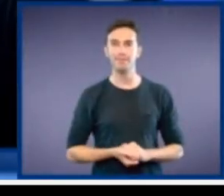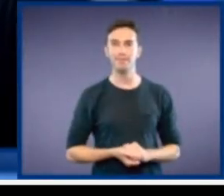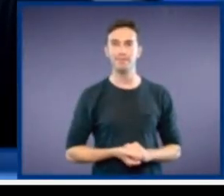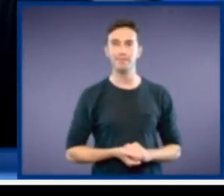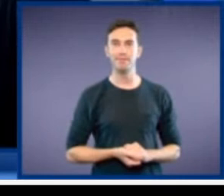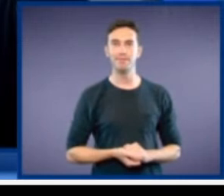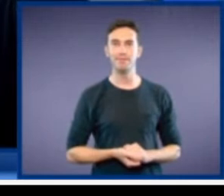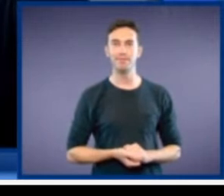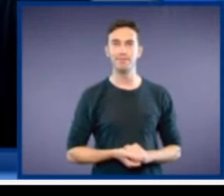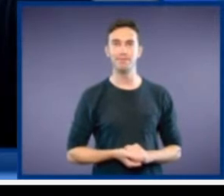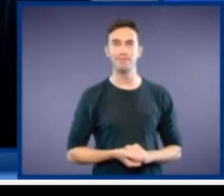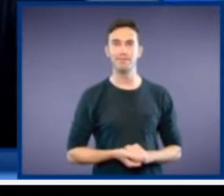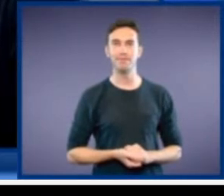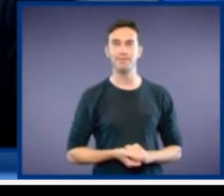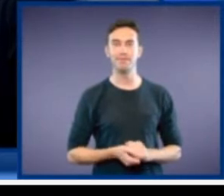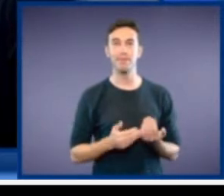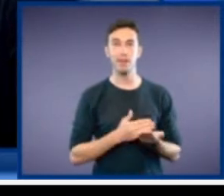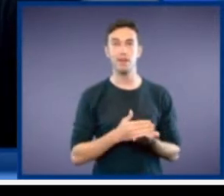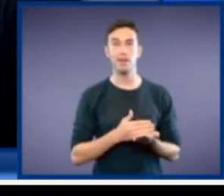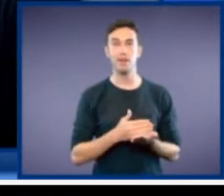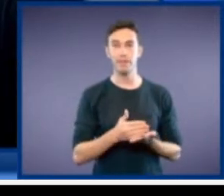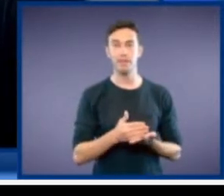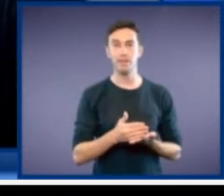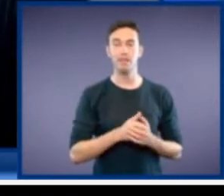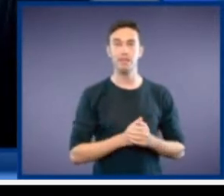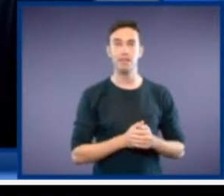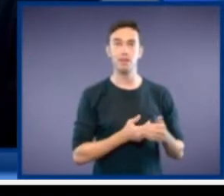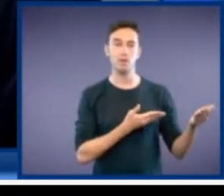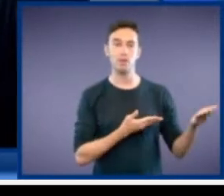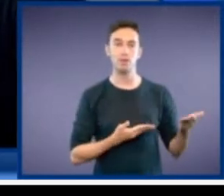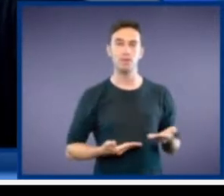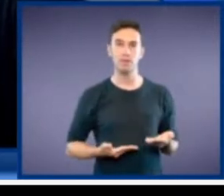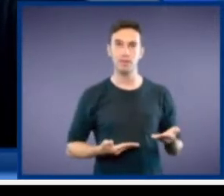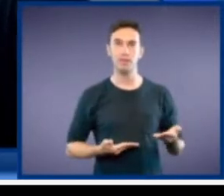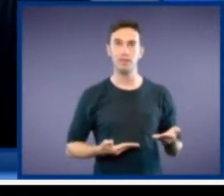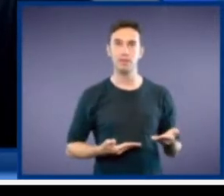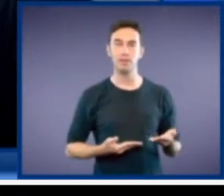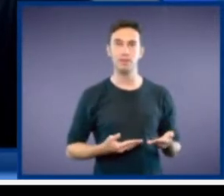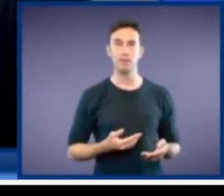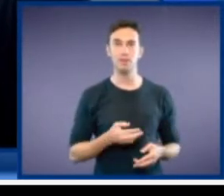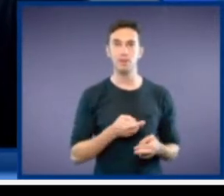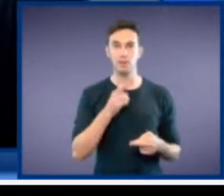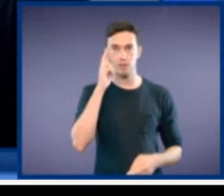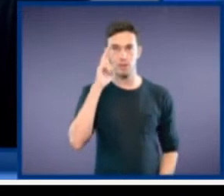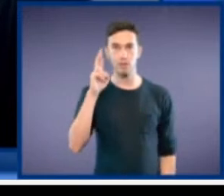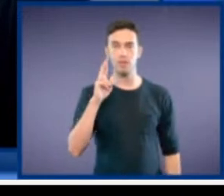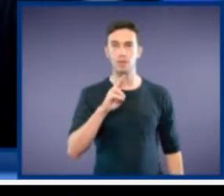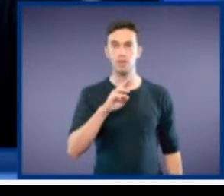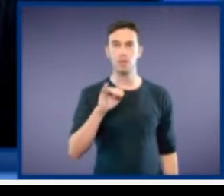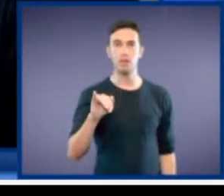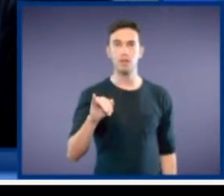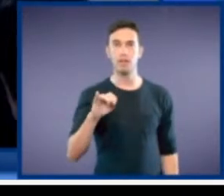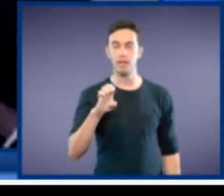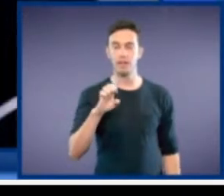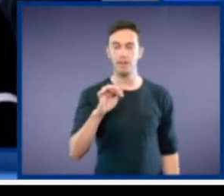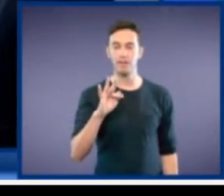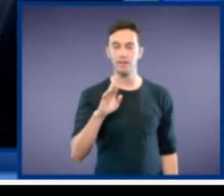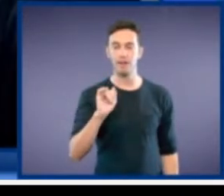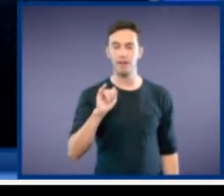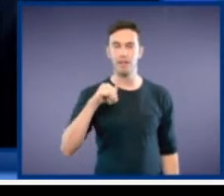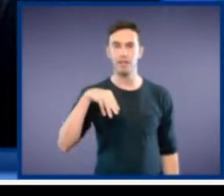Para iniciar essa cerimônia, convido o senhor José Efraim Neves. Ele é